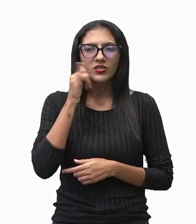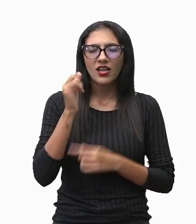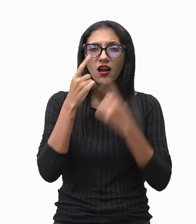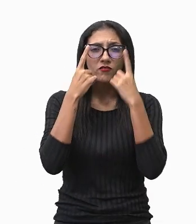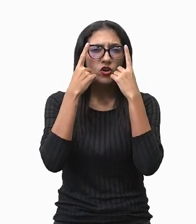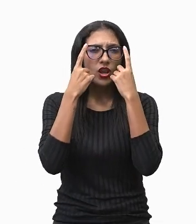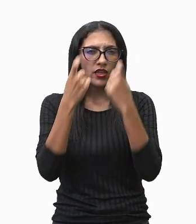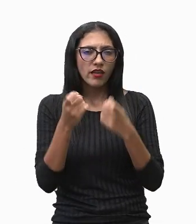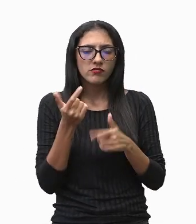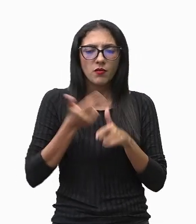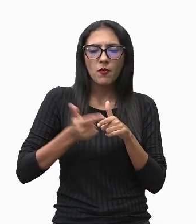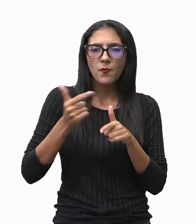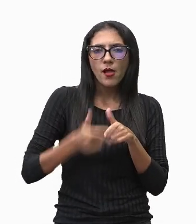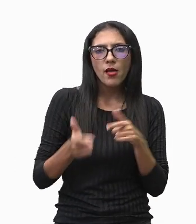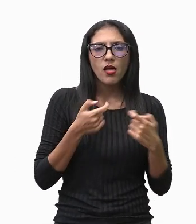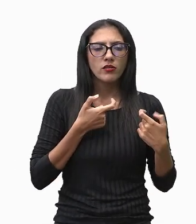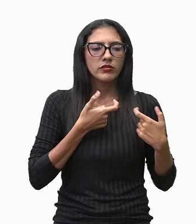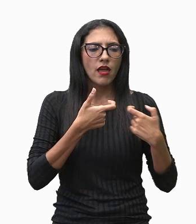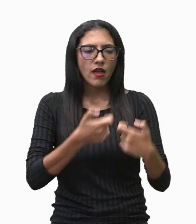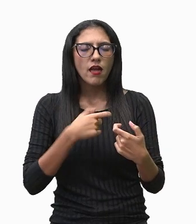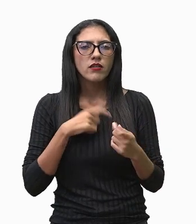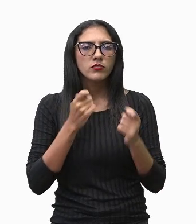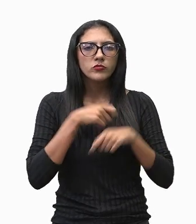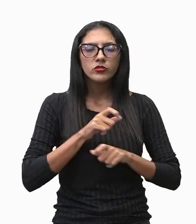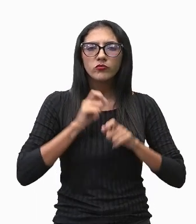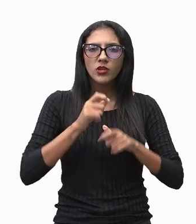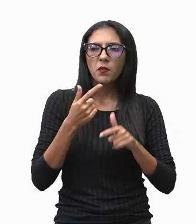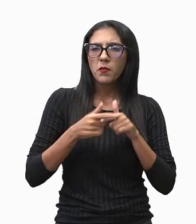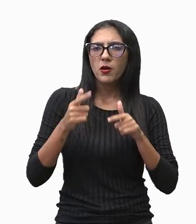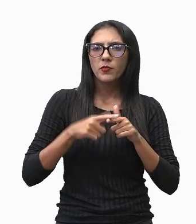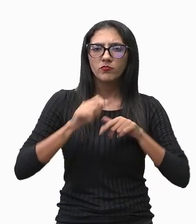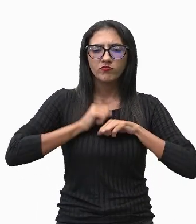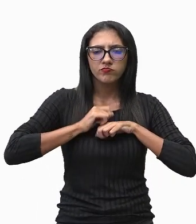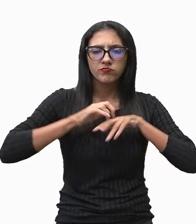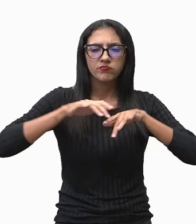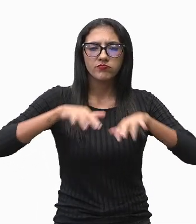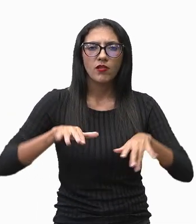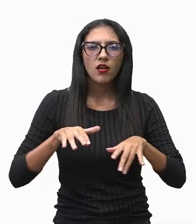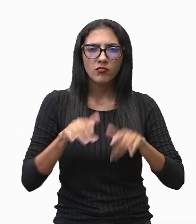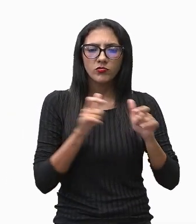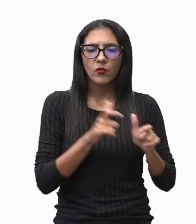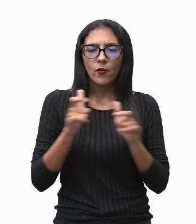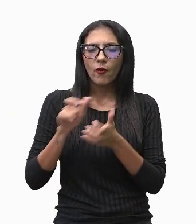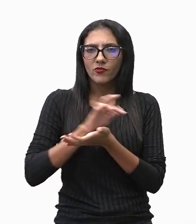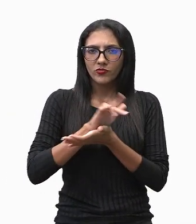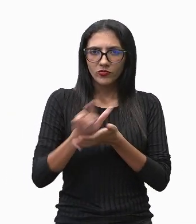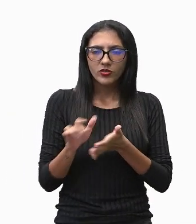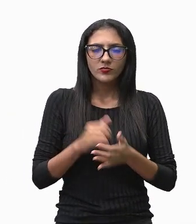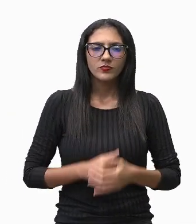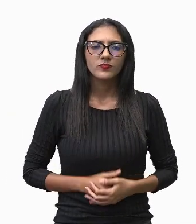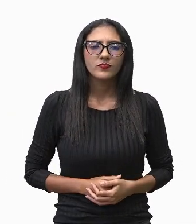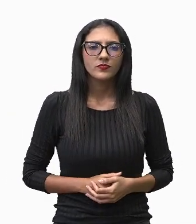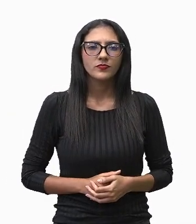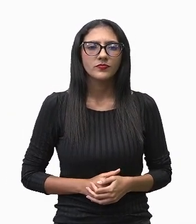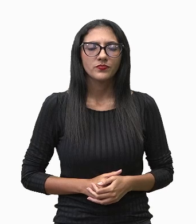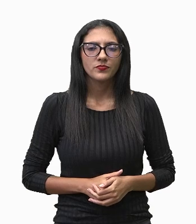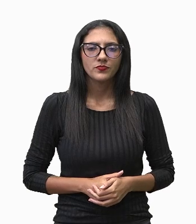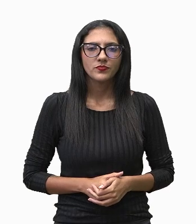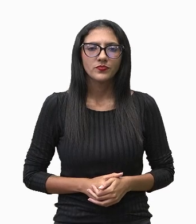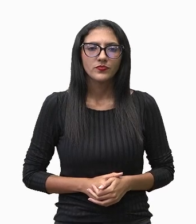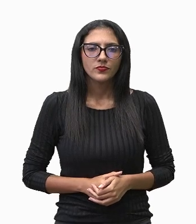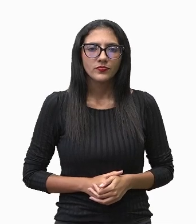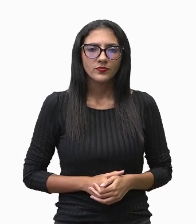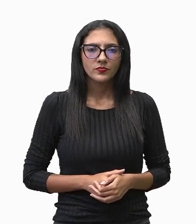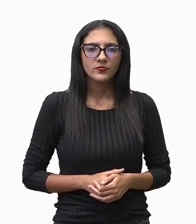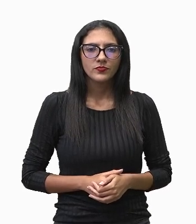terroristas que pudessem se propagar, né, em vários cantos do planeta. Os Estados